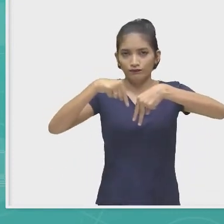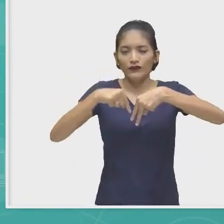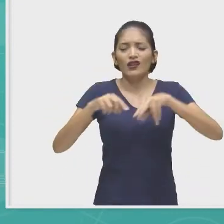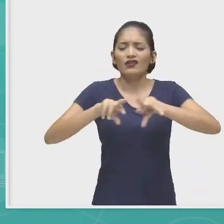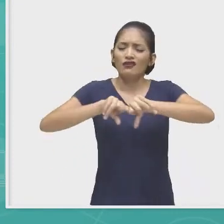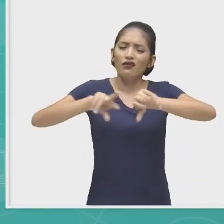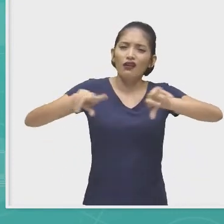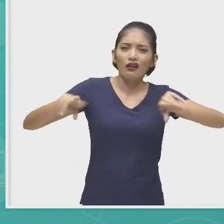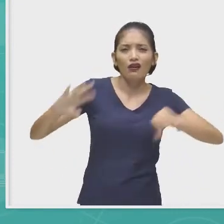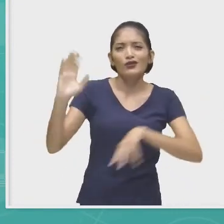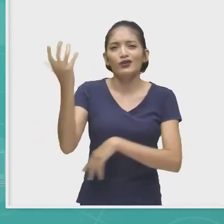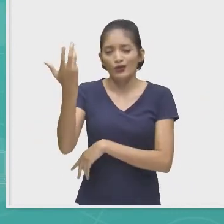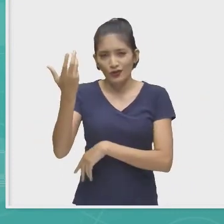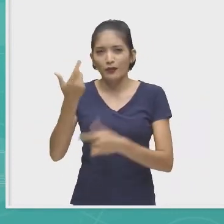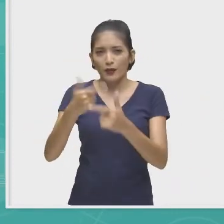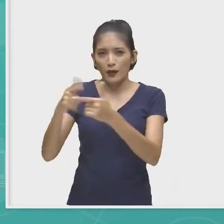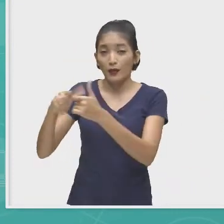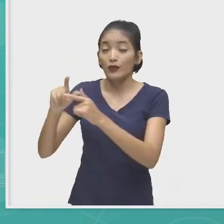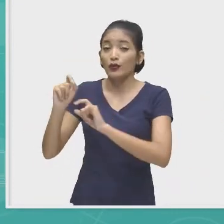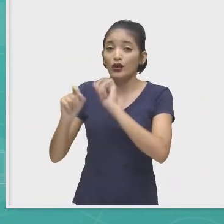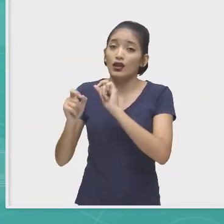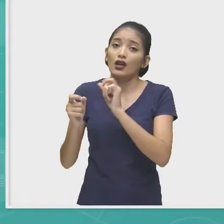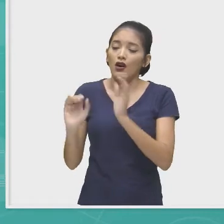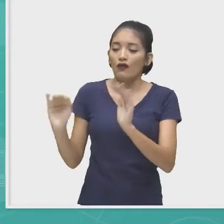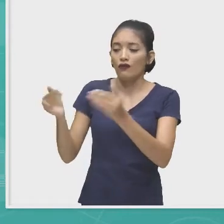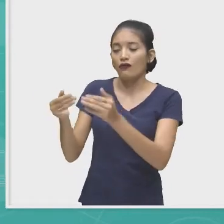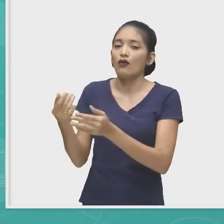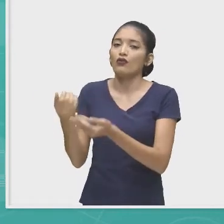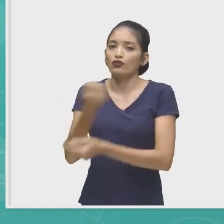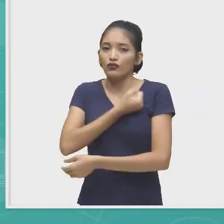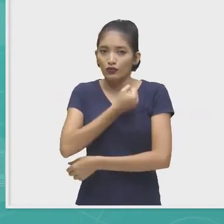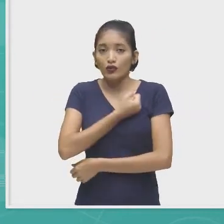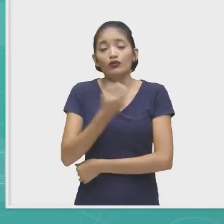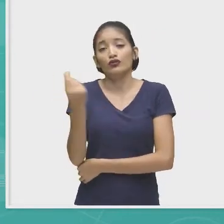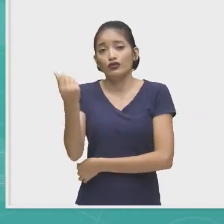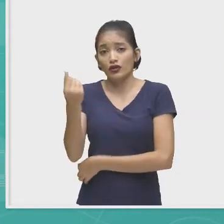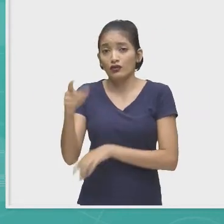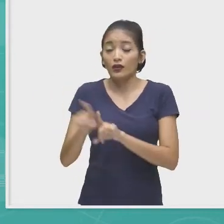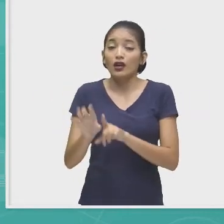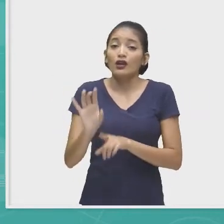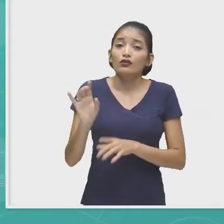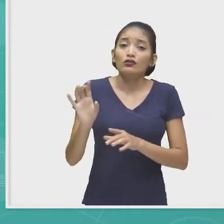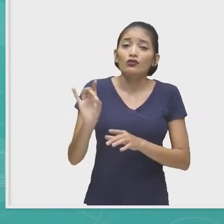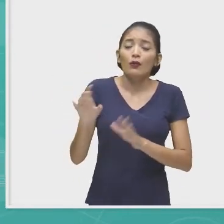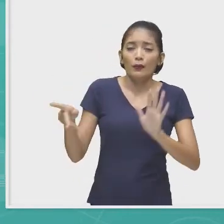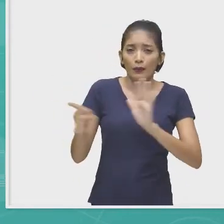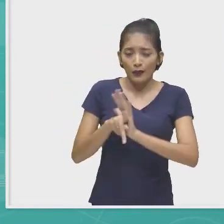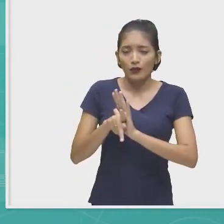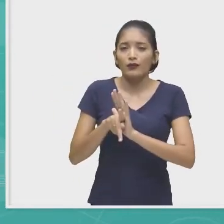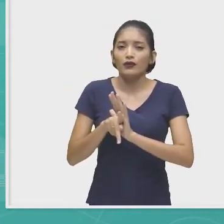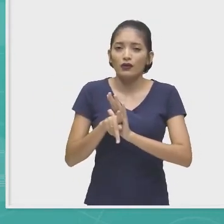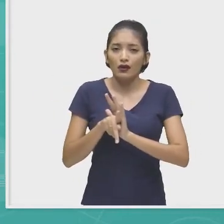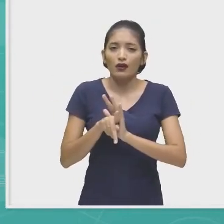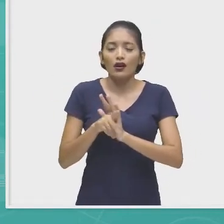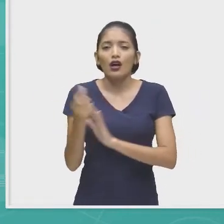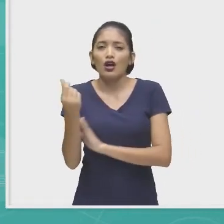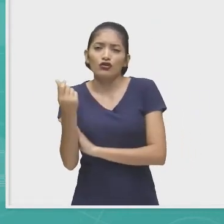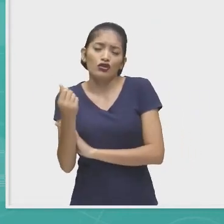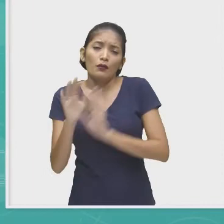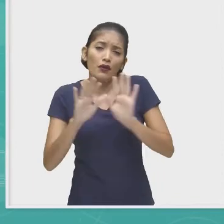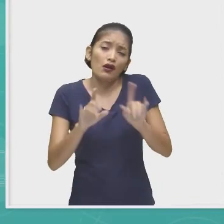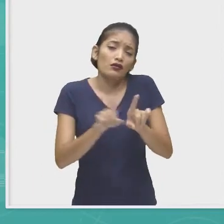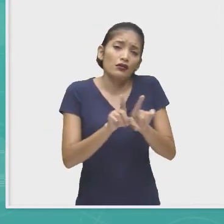de situações, problemas envolvendo esses números aí. Não só como dinheiro, mas